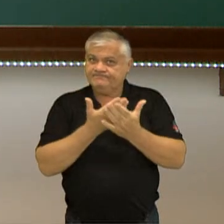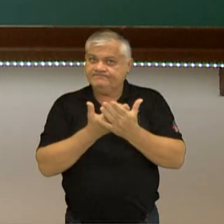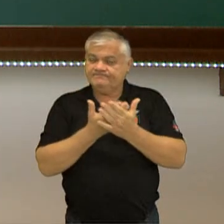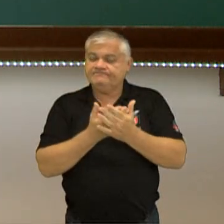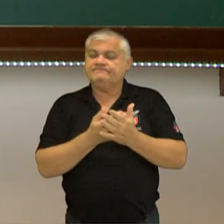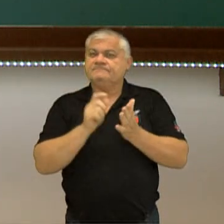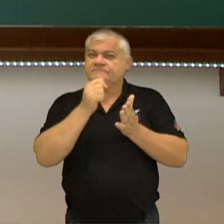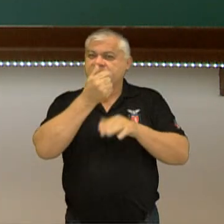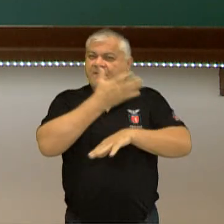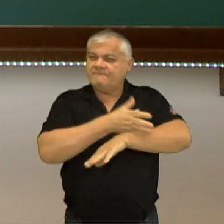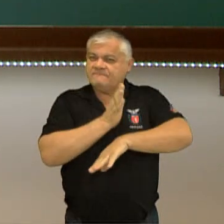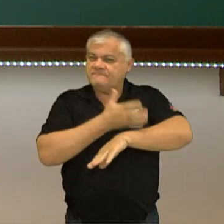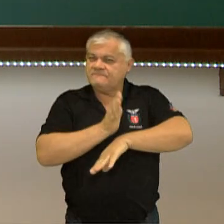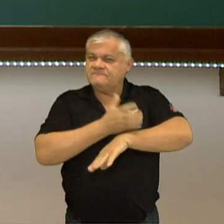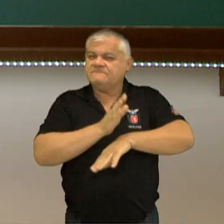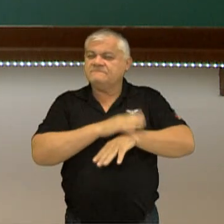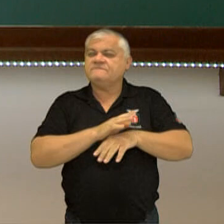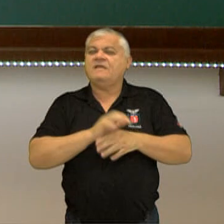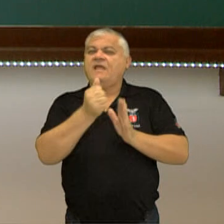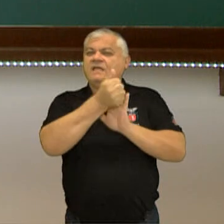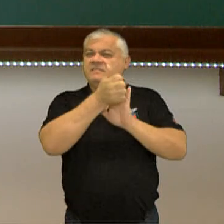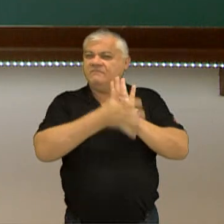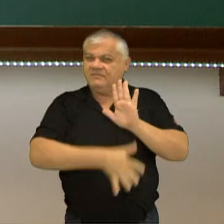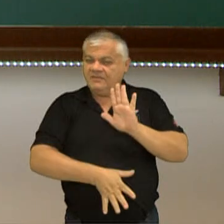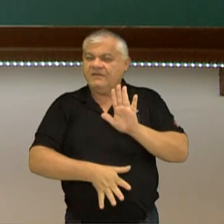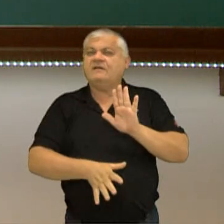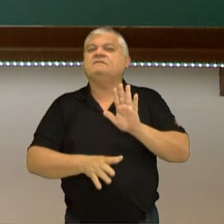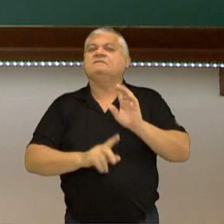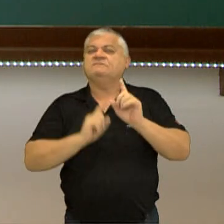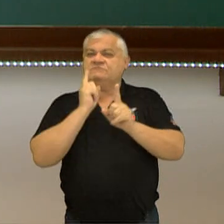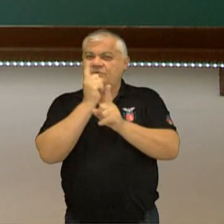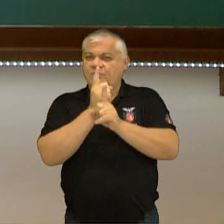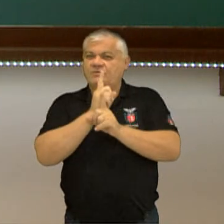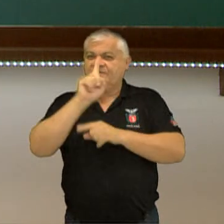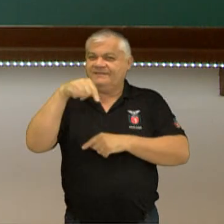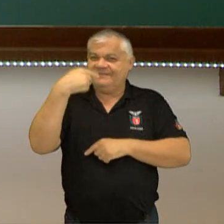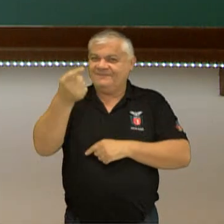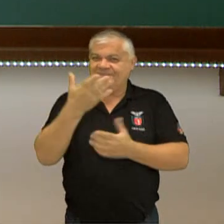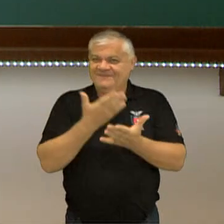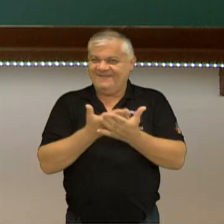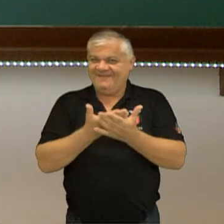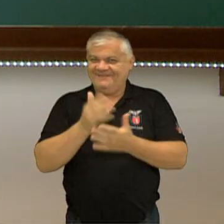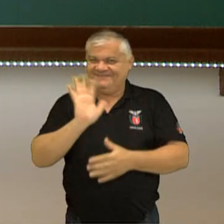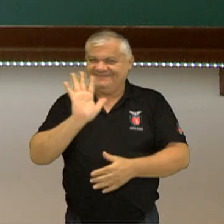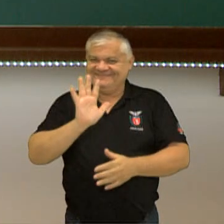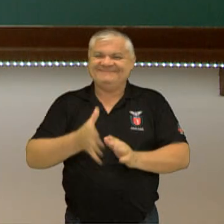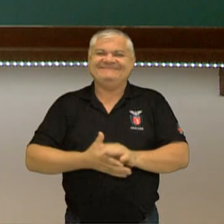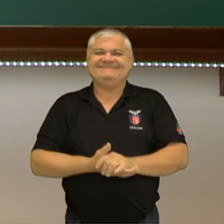fazendo seus exercícios e as atividades propostas. A gente se vê na próxima aula.